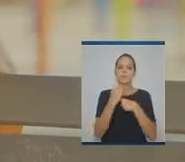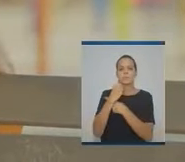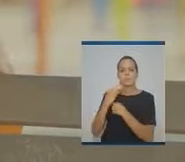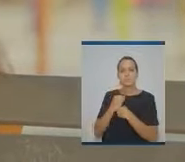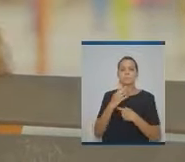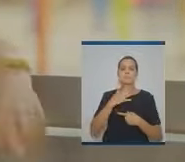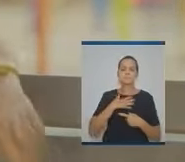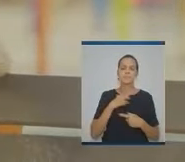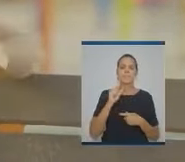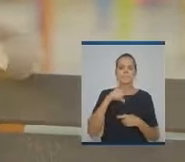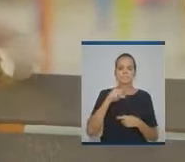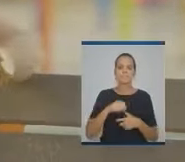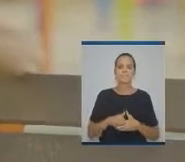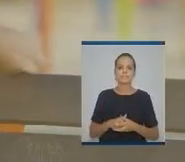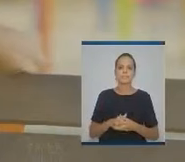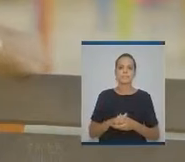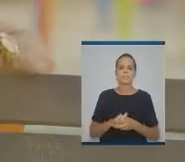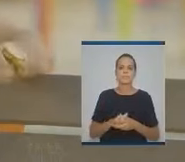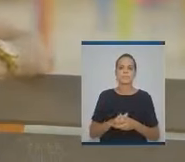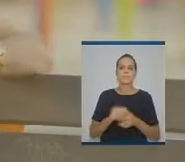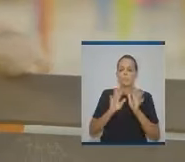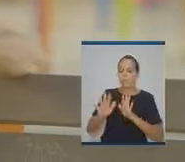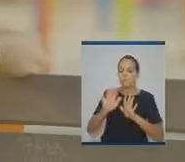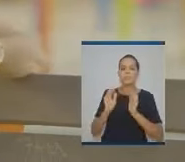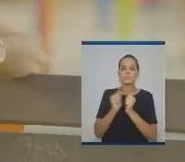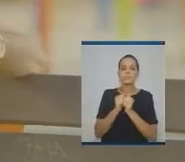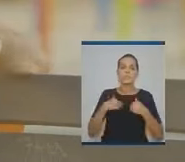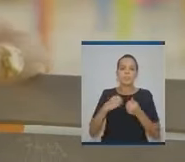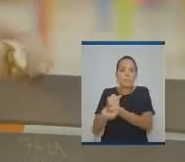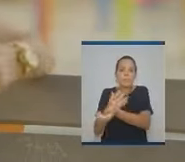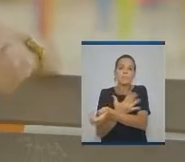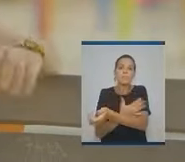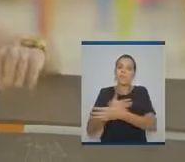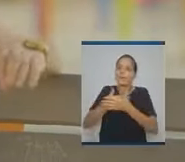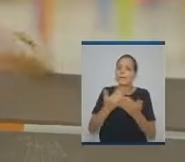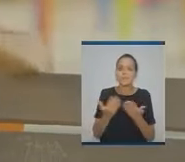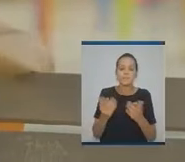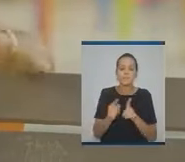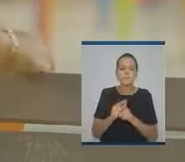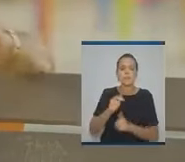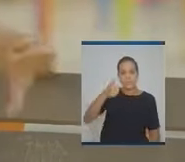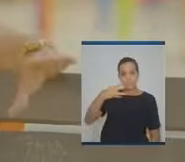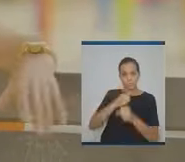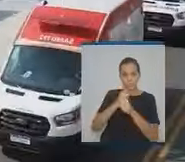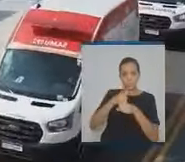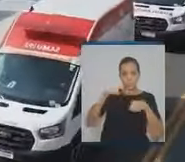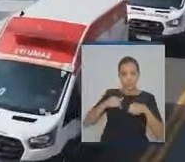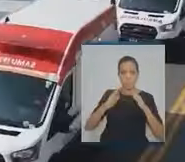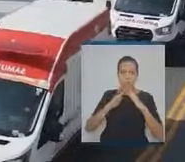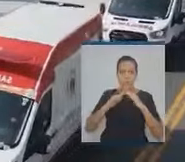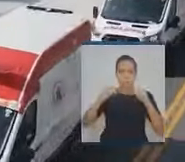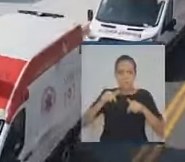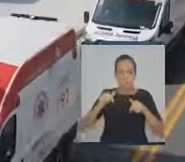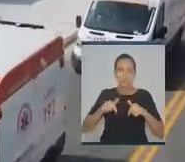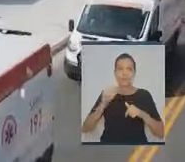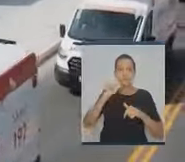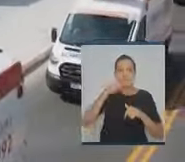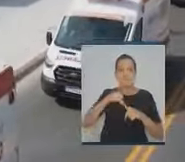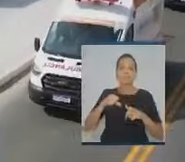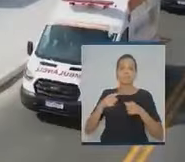fico emocionado até hoje. Durante os 14 anos que vivo, que moro em Belford Roxo, na gestão